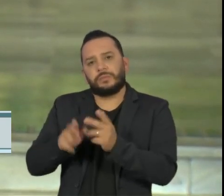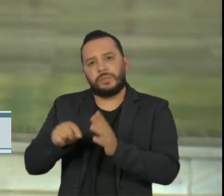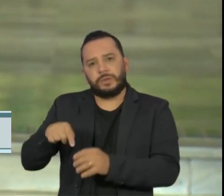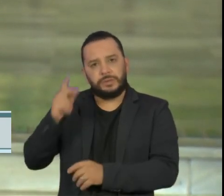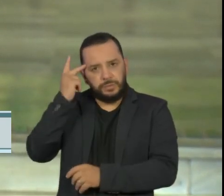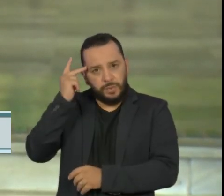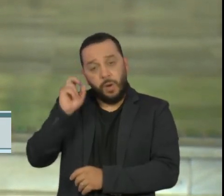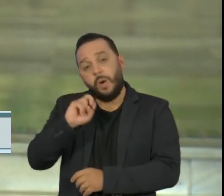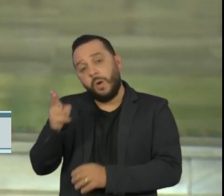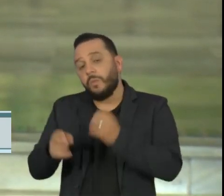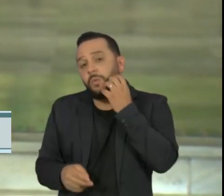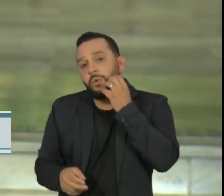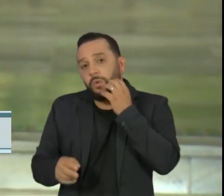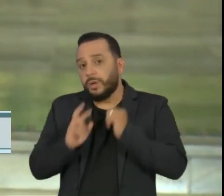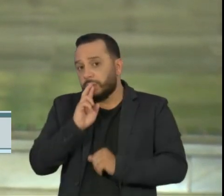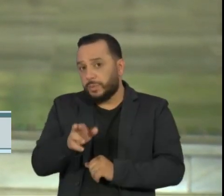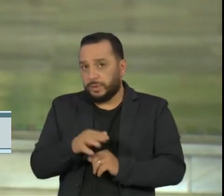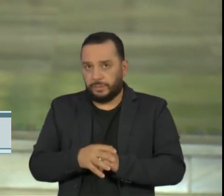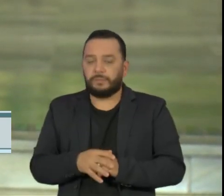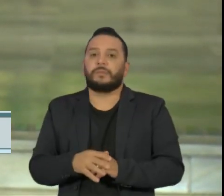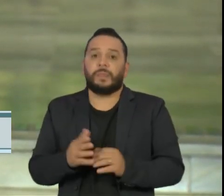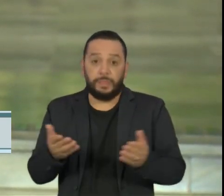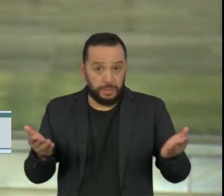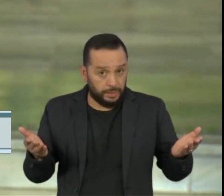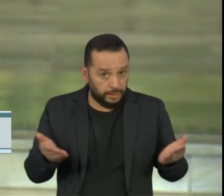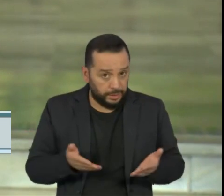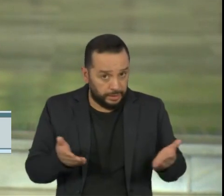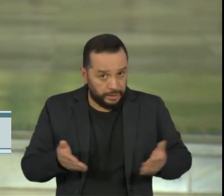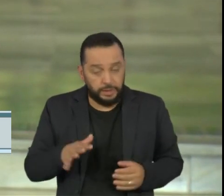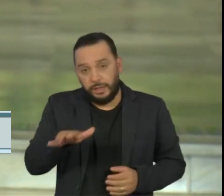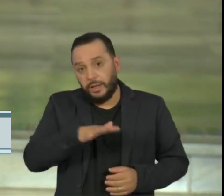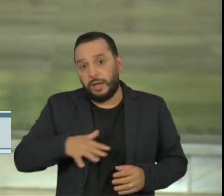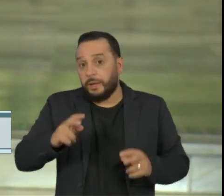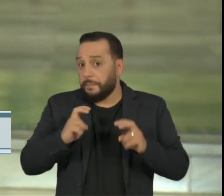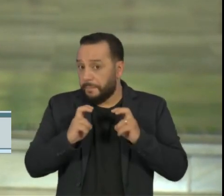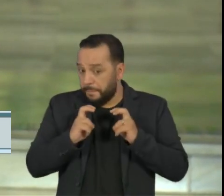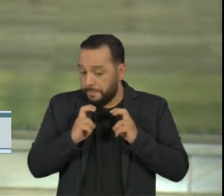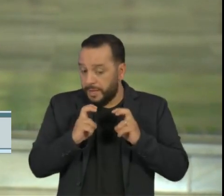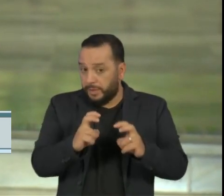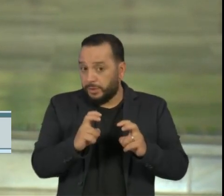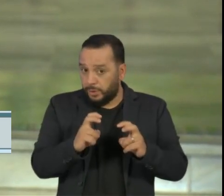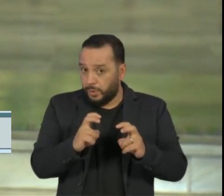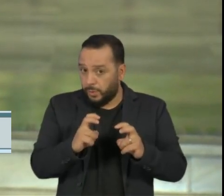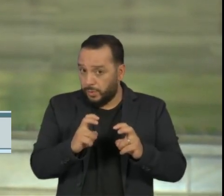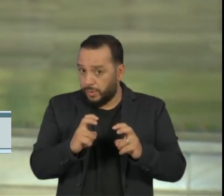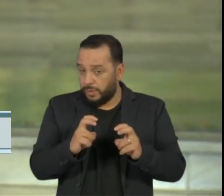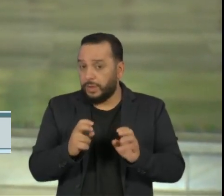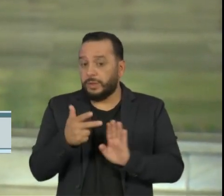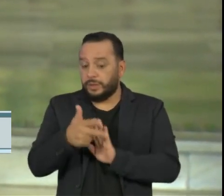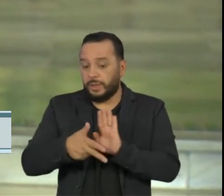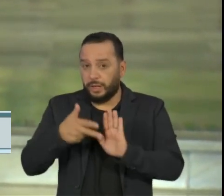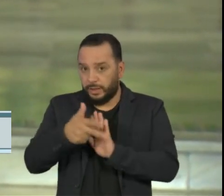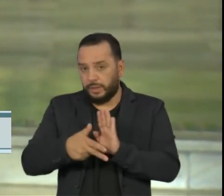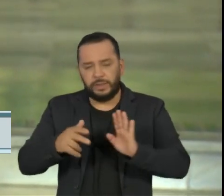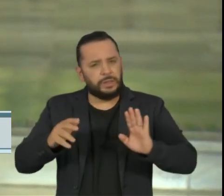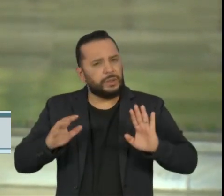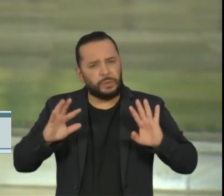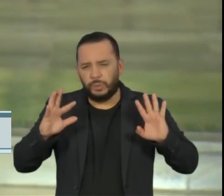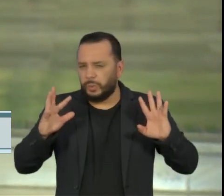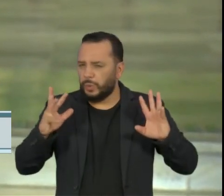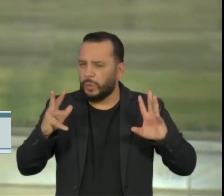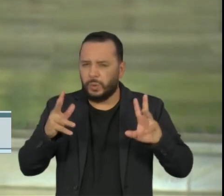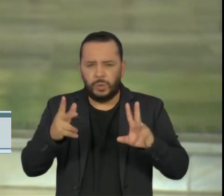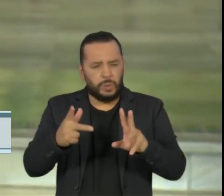âmbito de trilhos, que cabe ao Estado, metrô e trens. Nós estamos com toda a frota, com